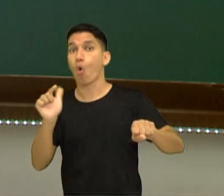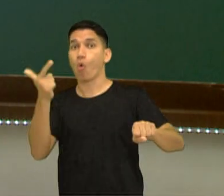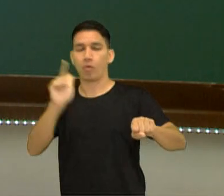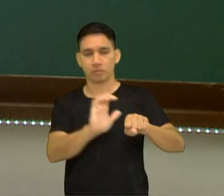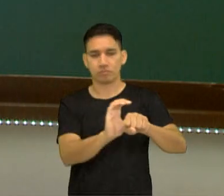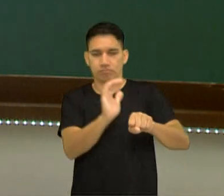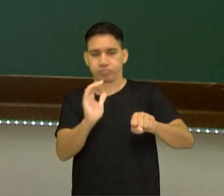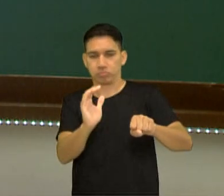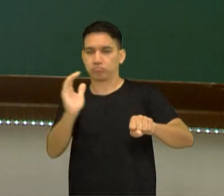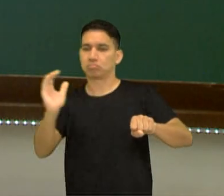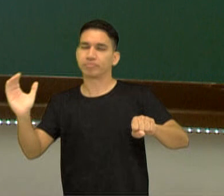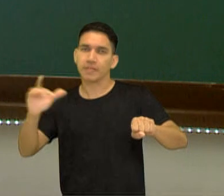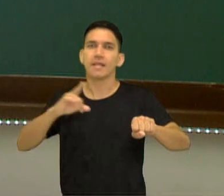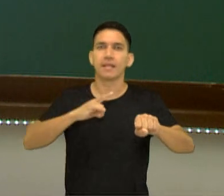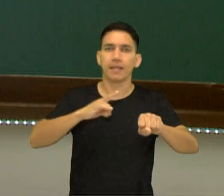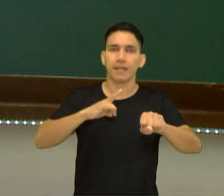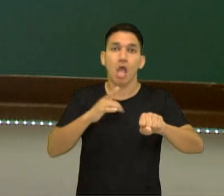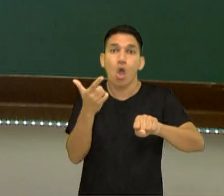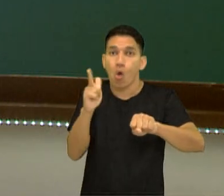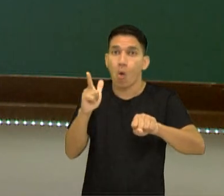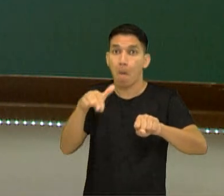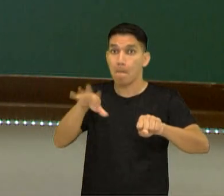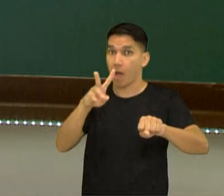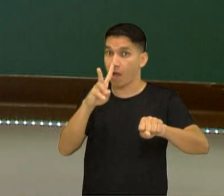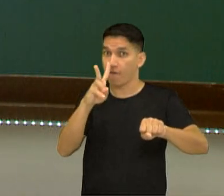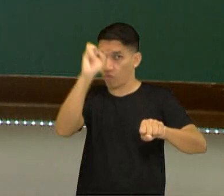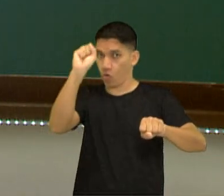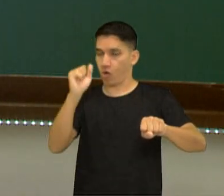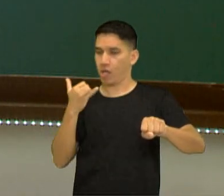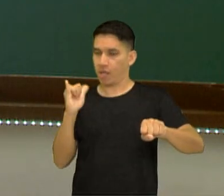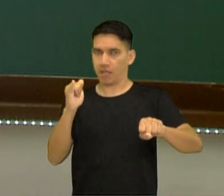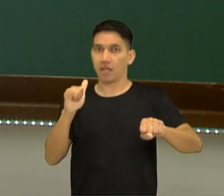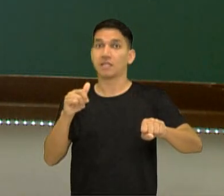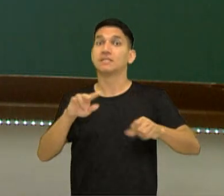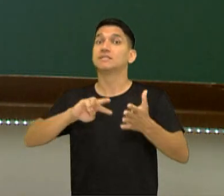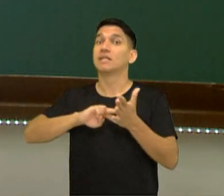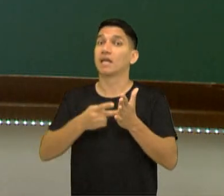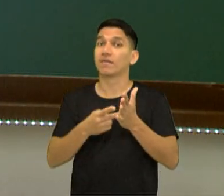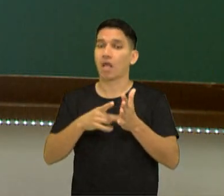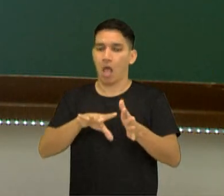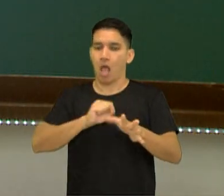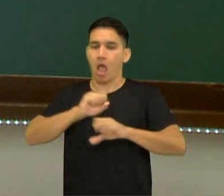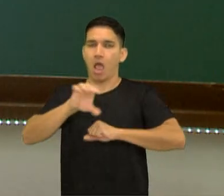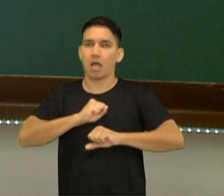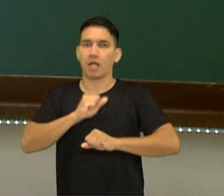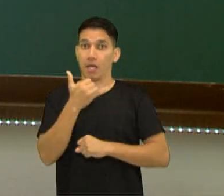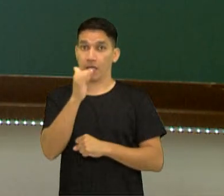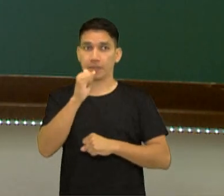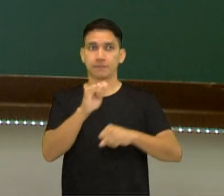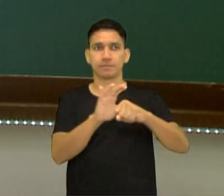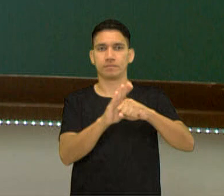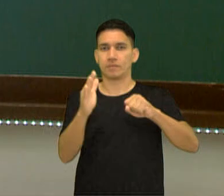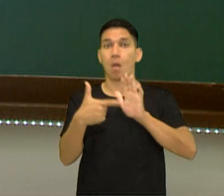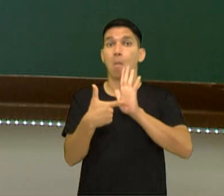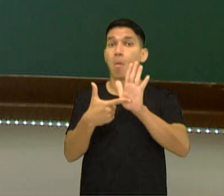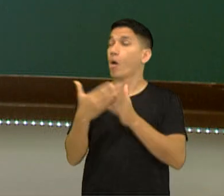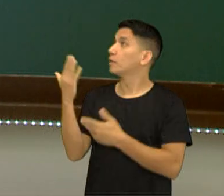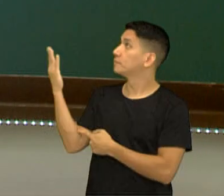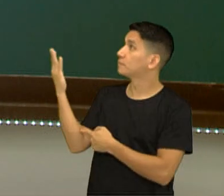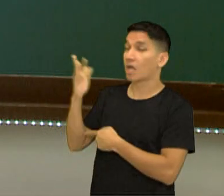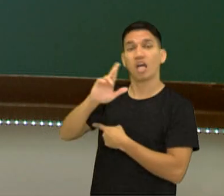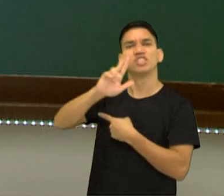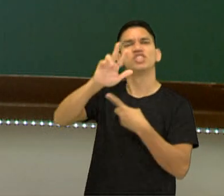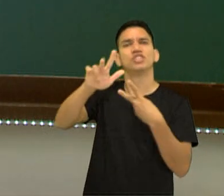para os níveis da frente, os mais energéticos, ele vai absorver energia. Aqui a gente tem um padrão que mostra a diferença